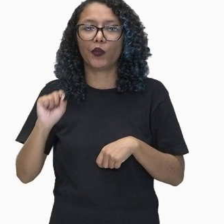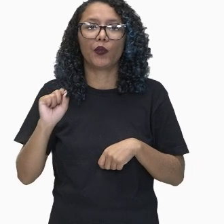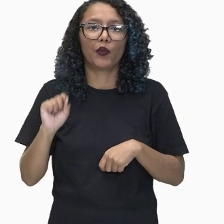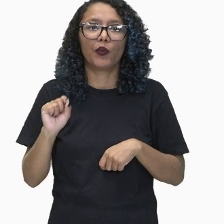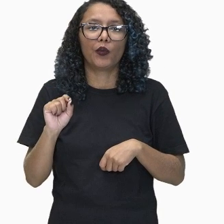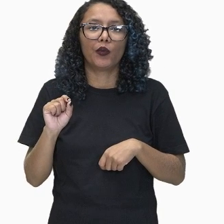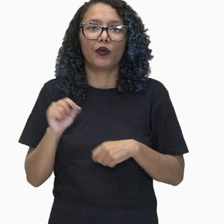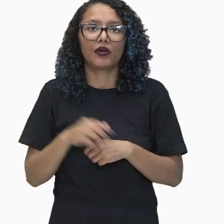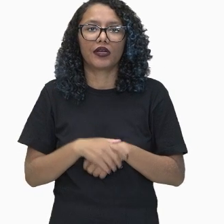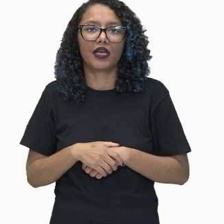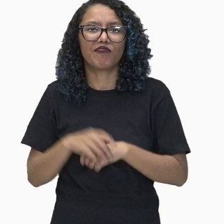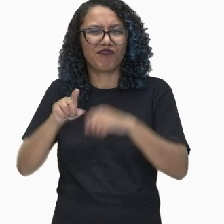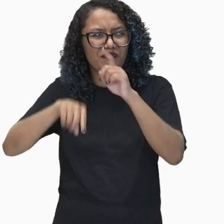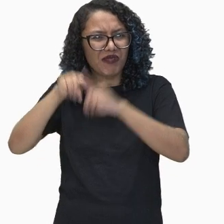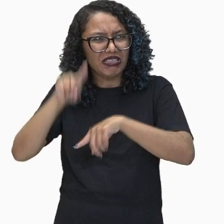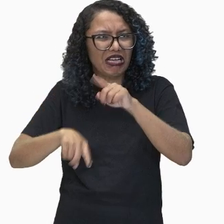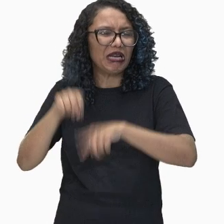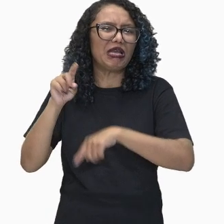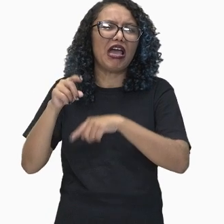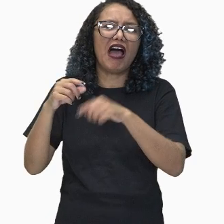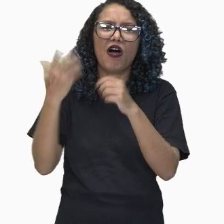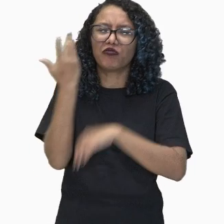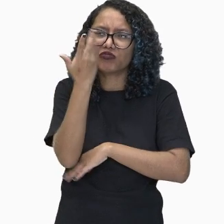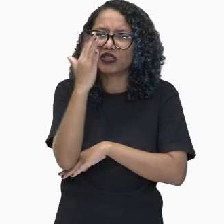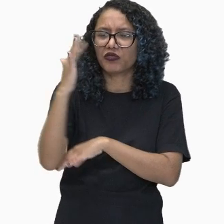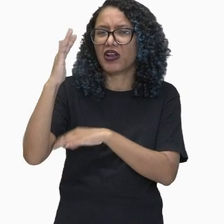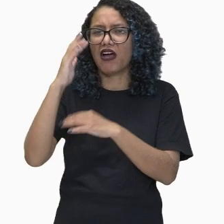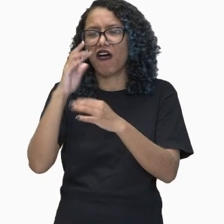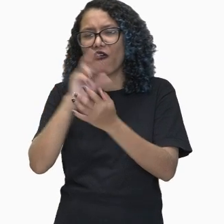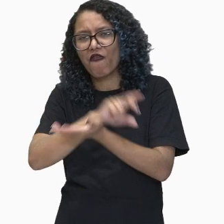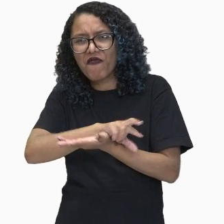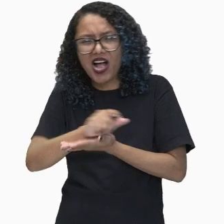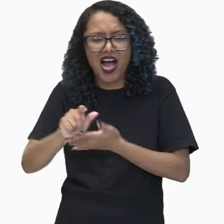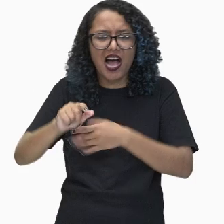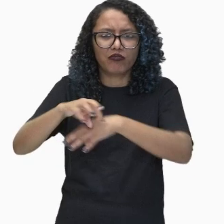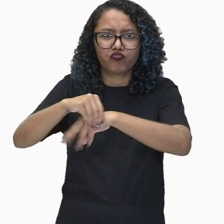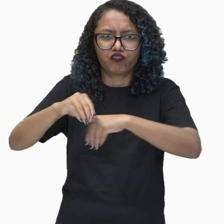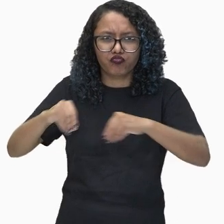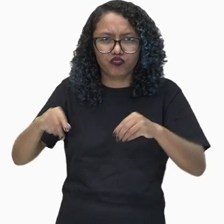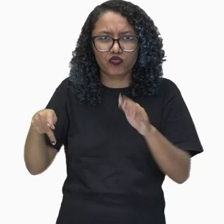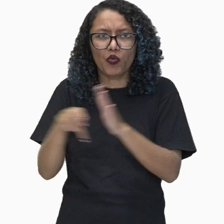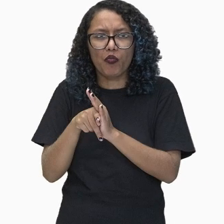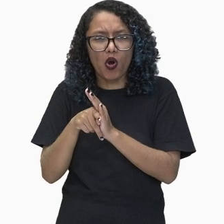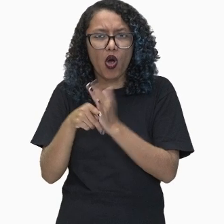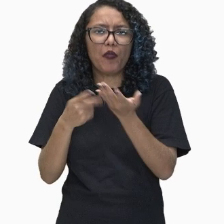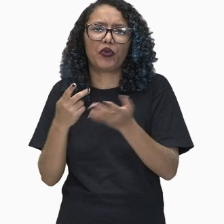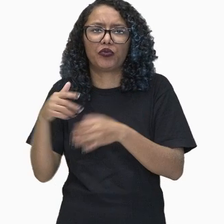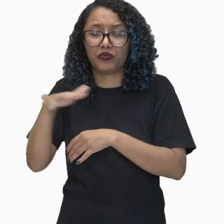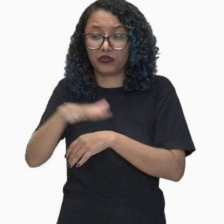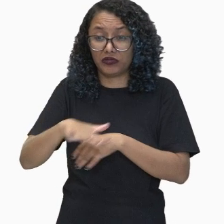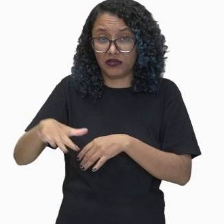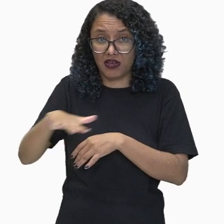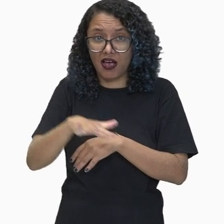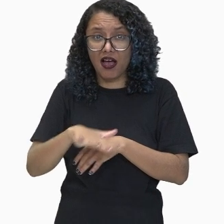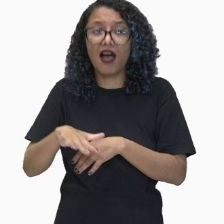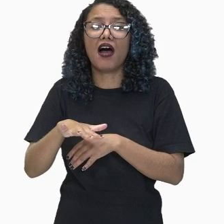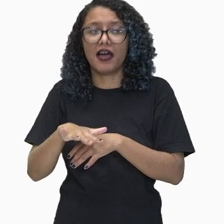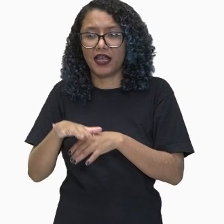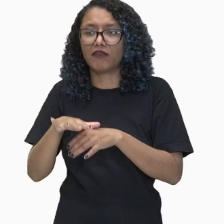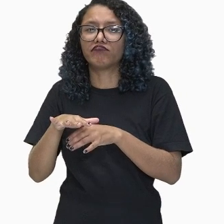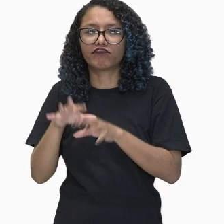minérios, explorar as riquezas minerais, as riquezas que tinham como drogas do sertão, o povoamento ele